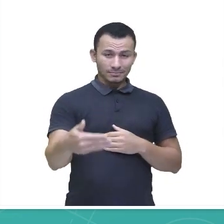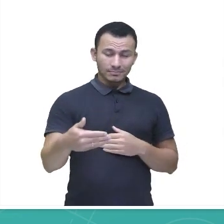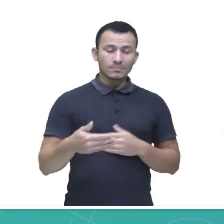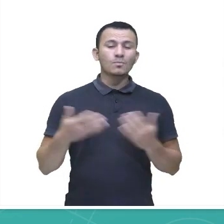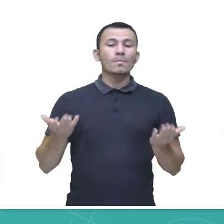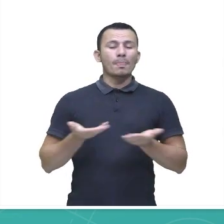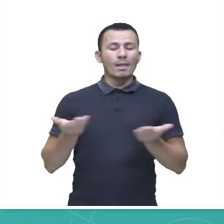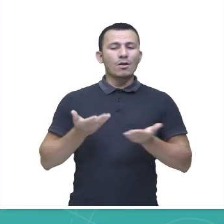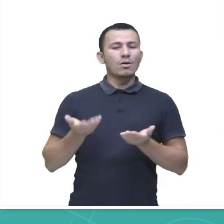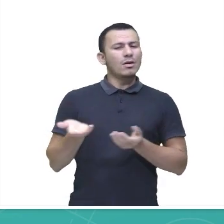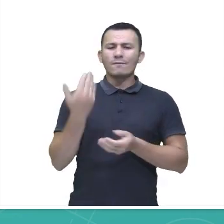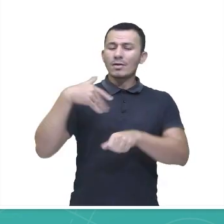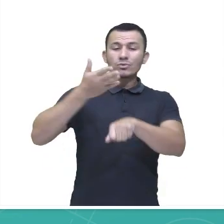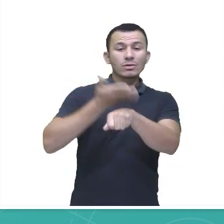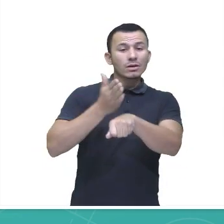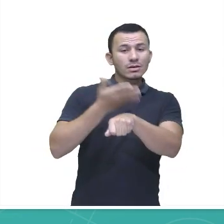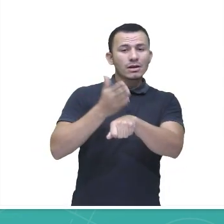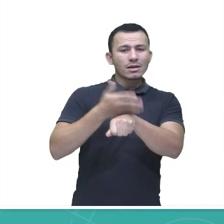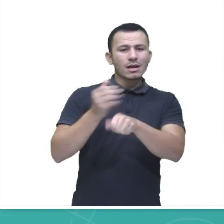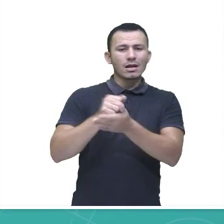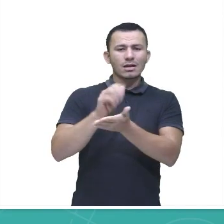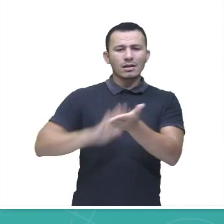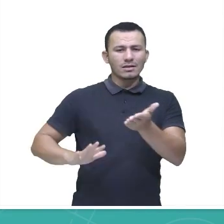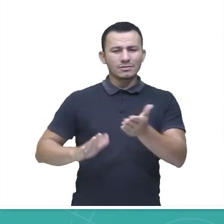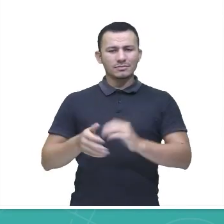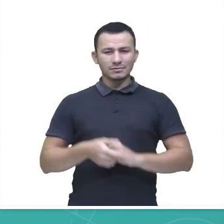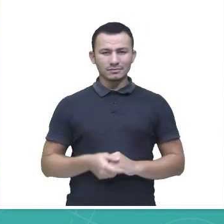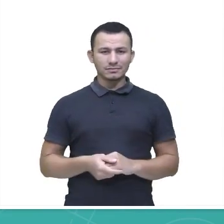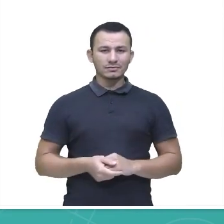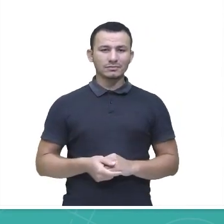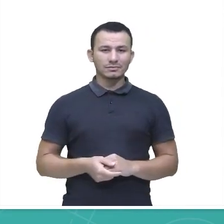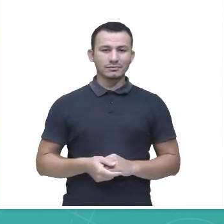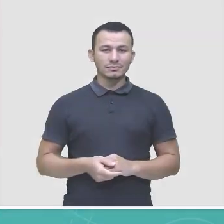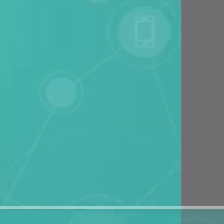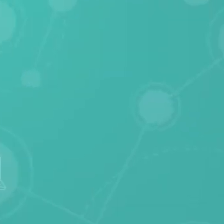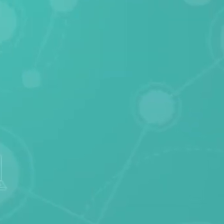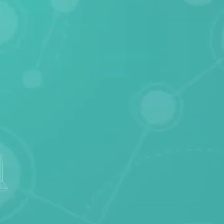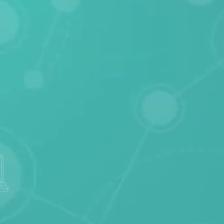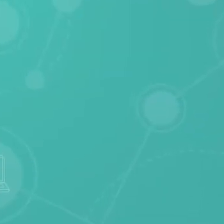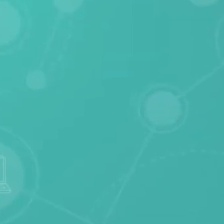agora praticar, vamos para a nossa dinâmica local interativa.